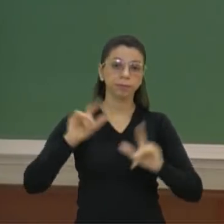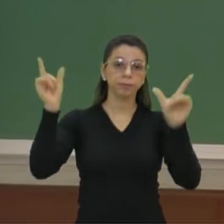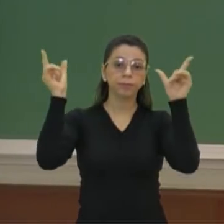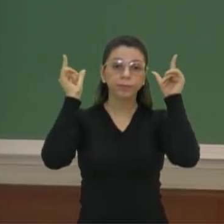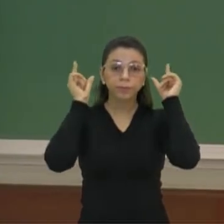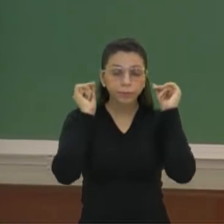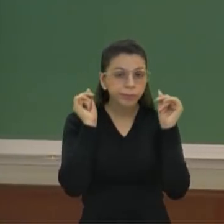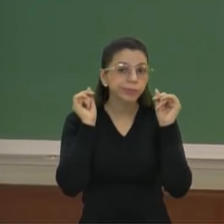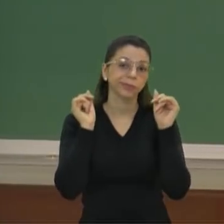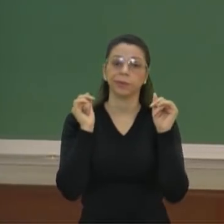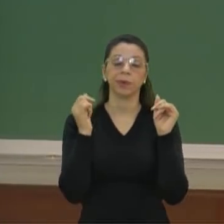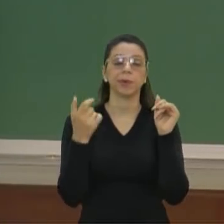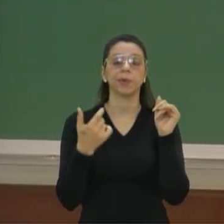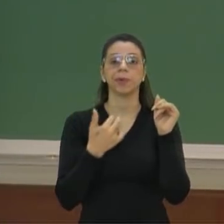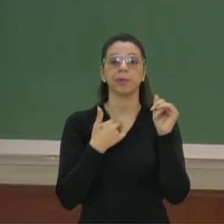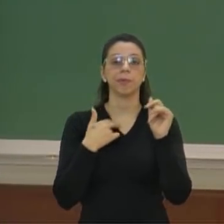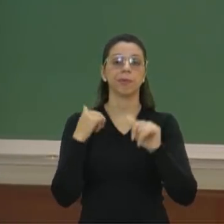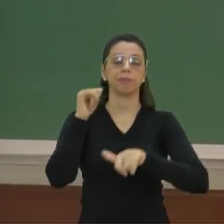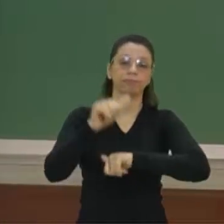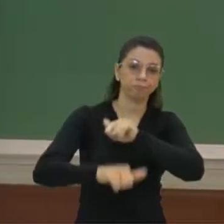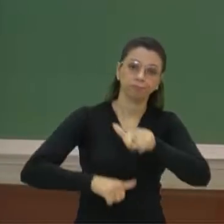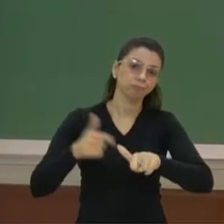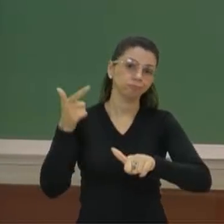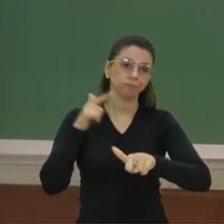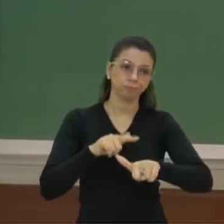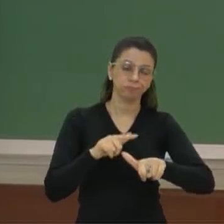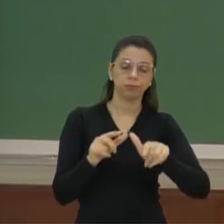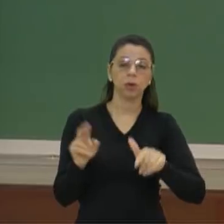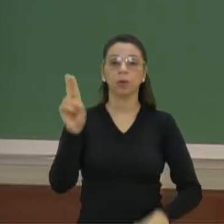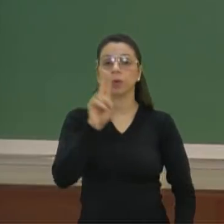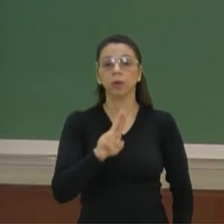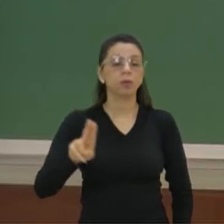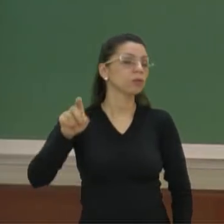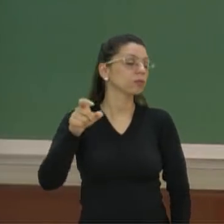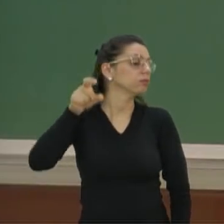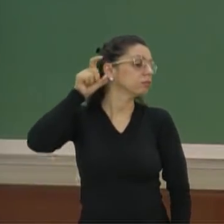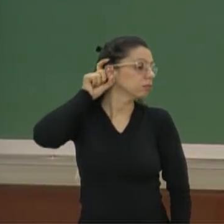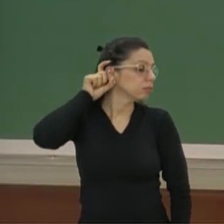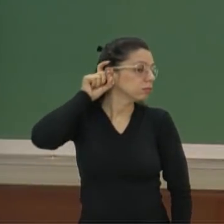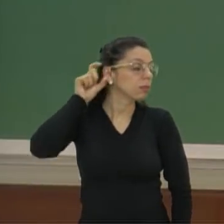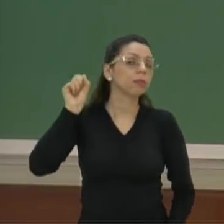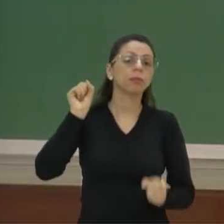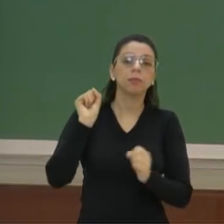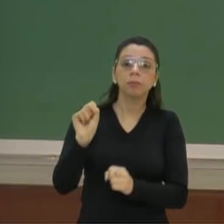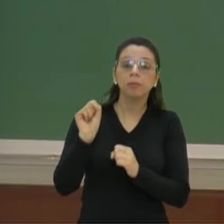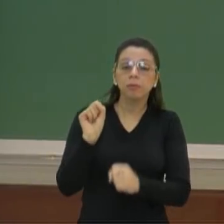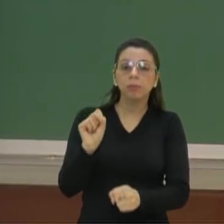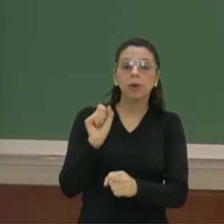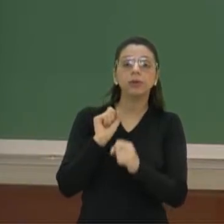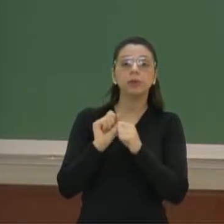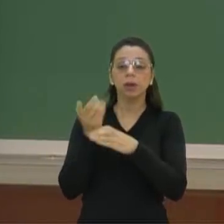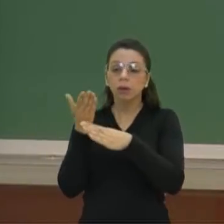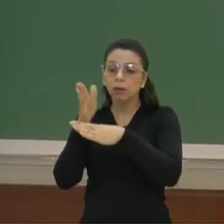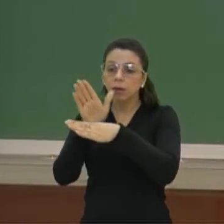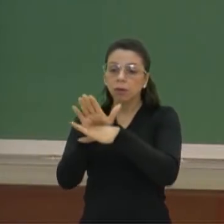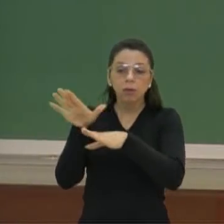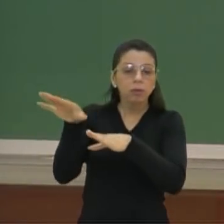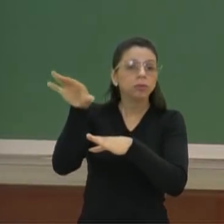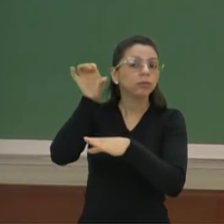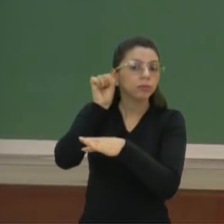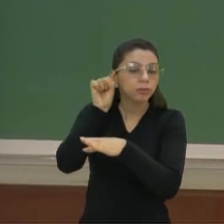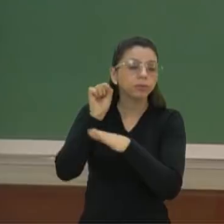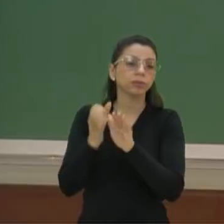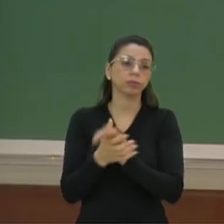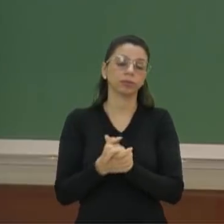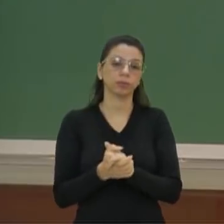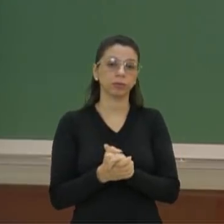é irreversível. E o uso de um aparelho auditivo pode ajudar na audição. Então,